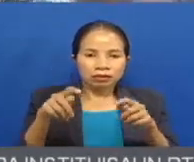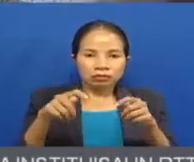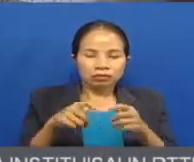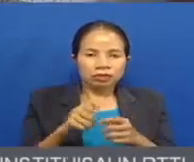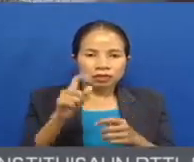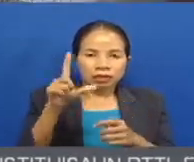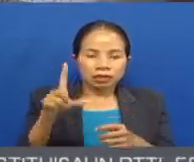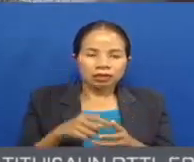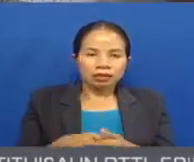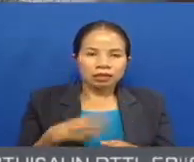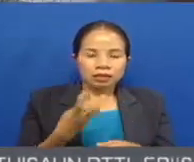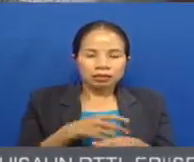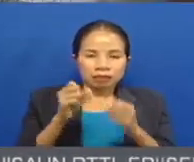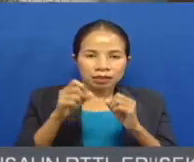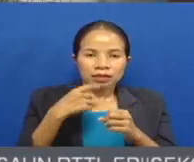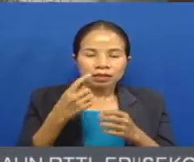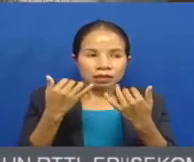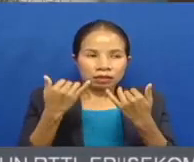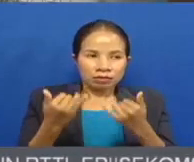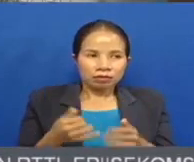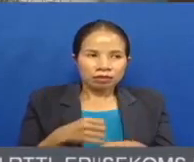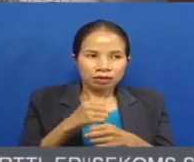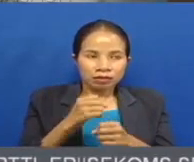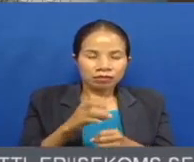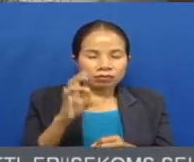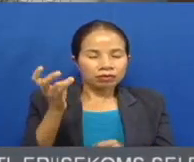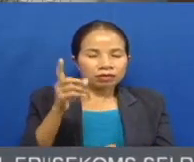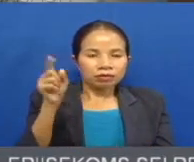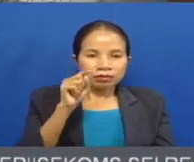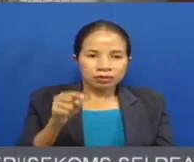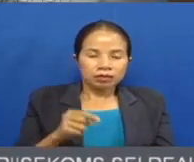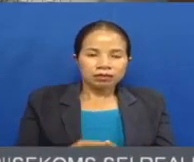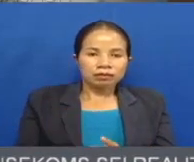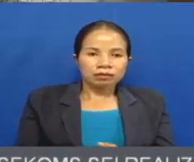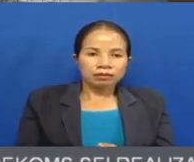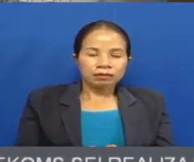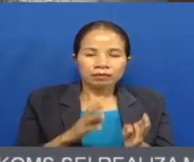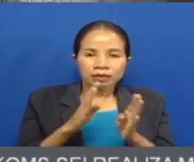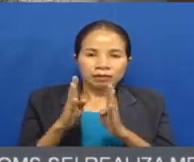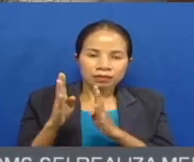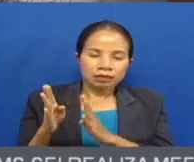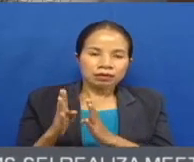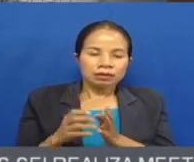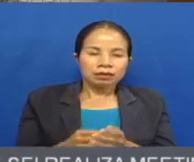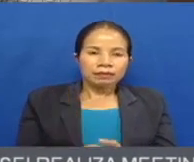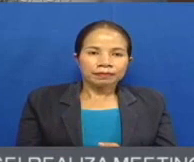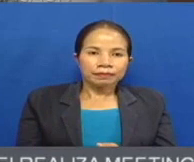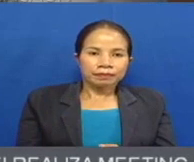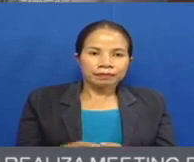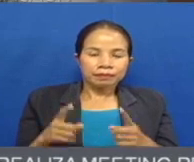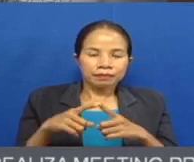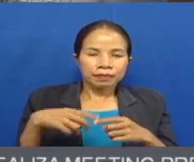Timor-Leste. É um belo dia que agora atinge 80% de preparação